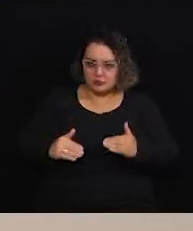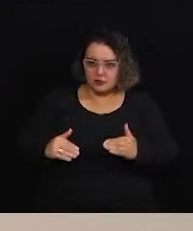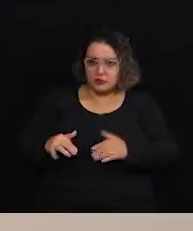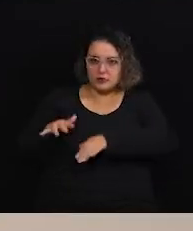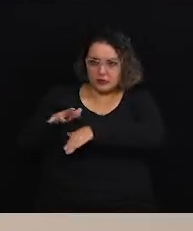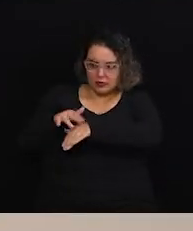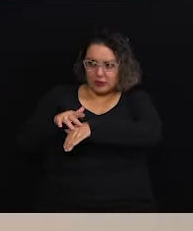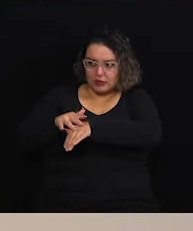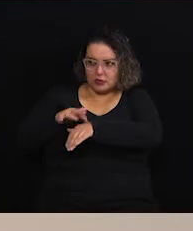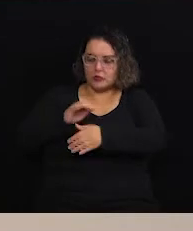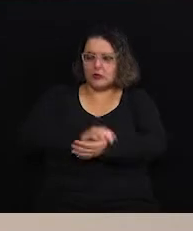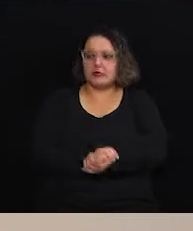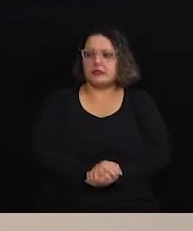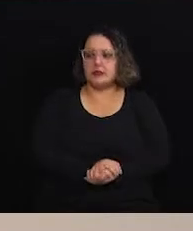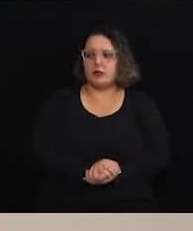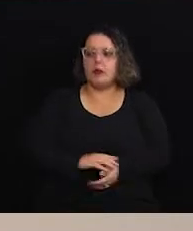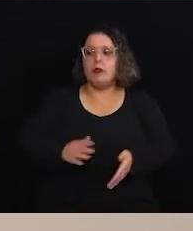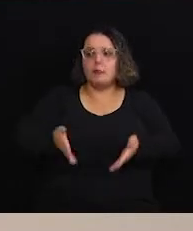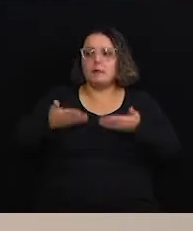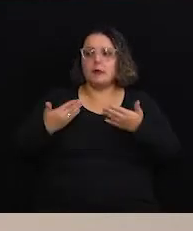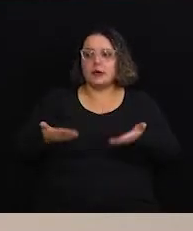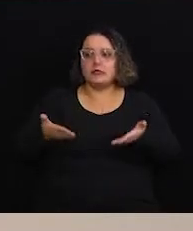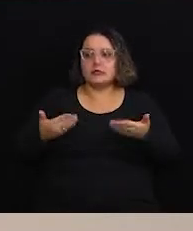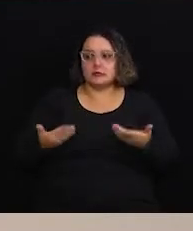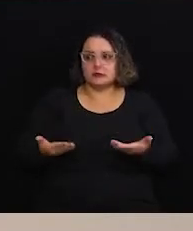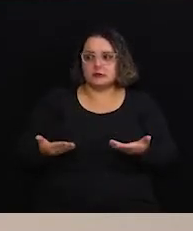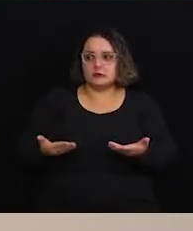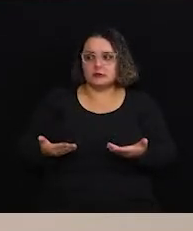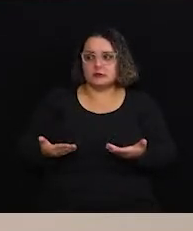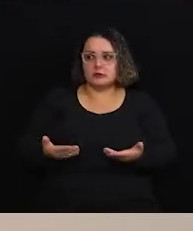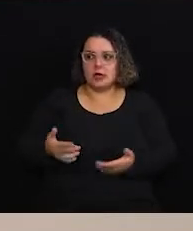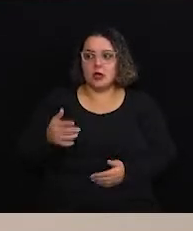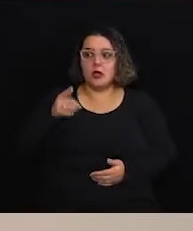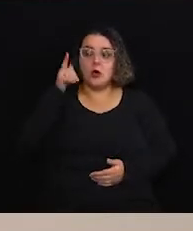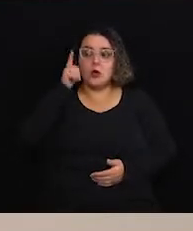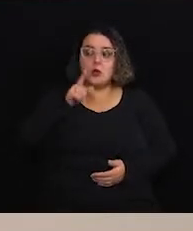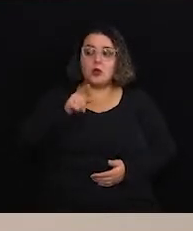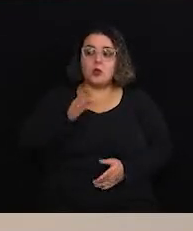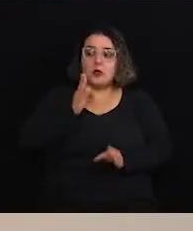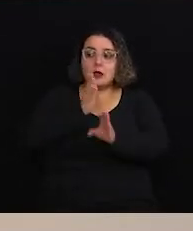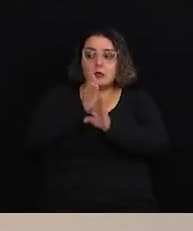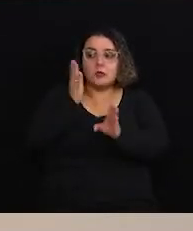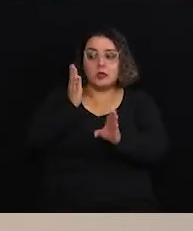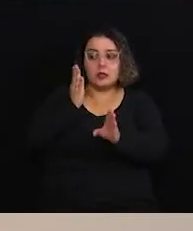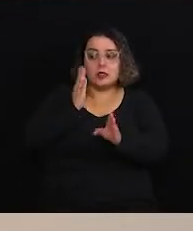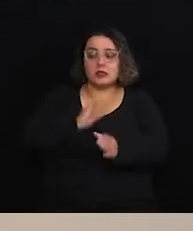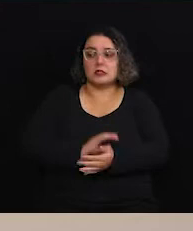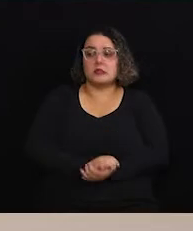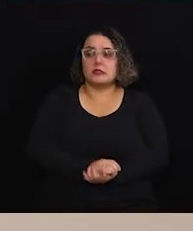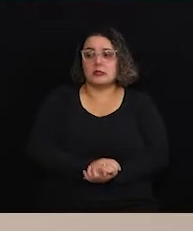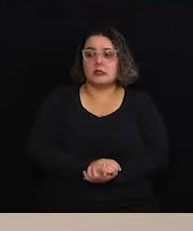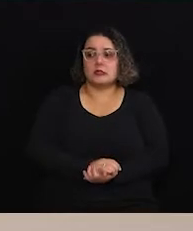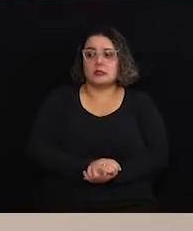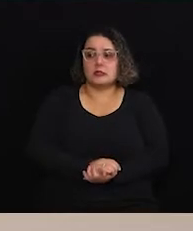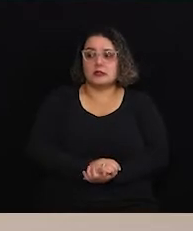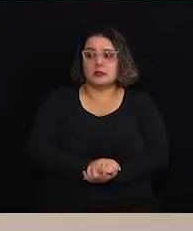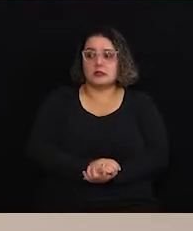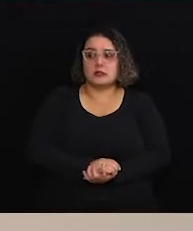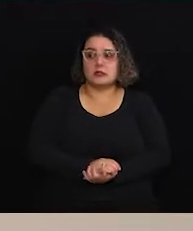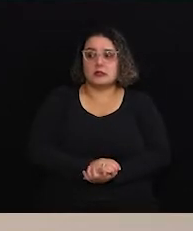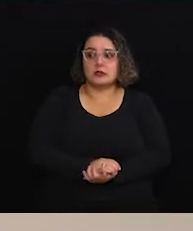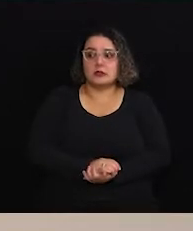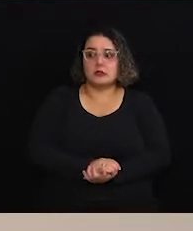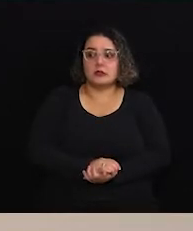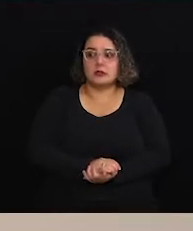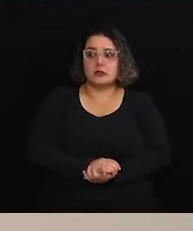endometrioses mais leves, né, que a gente fala, a gente só consegue identificar com uma visualização direta